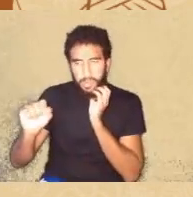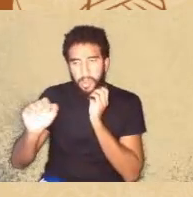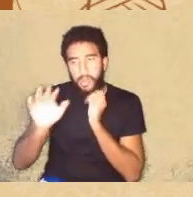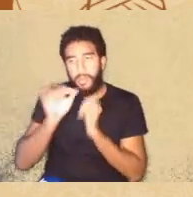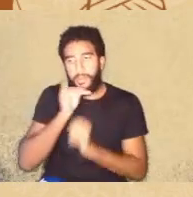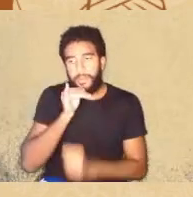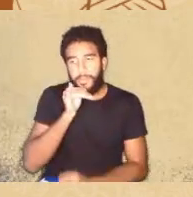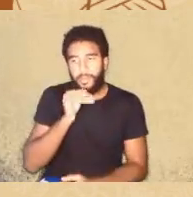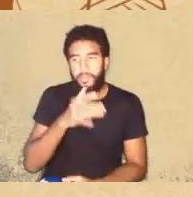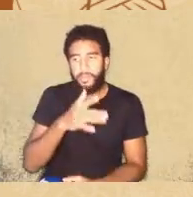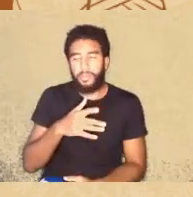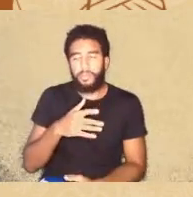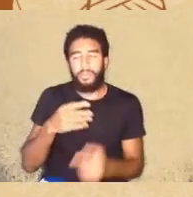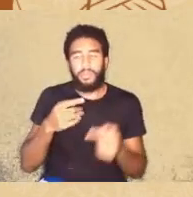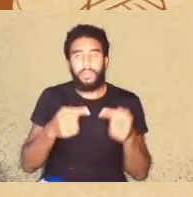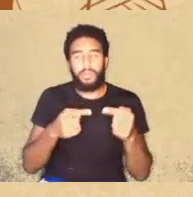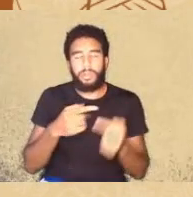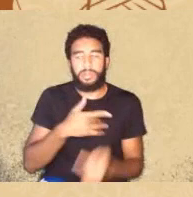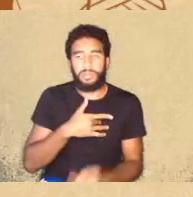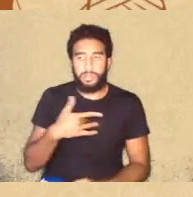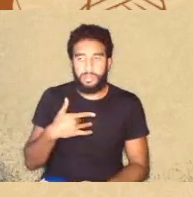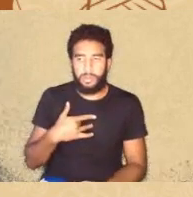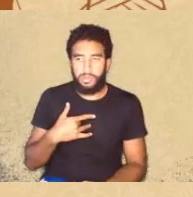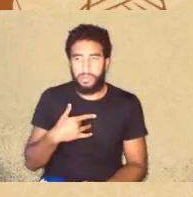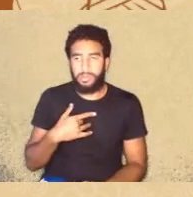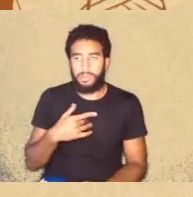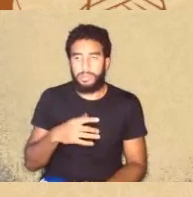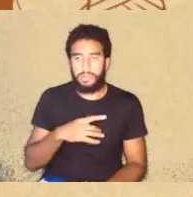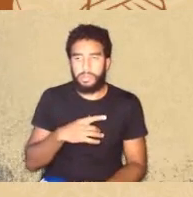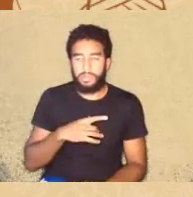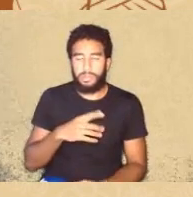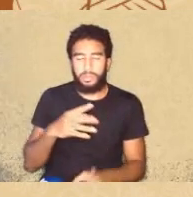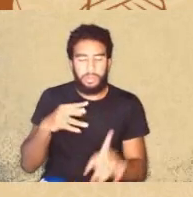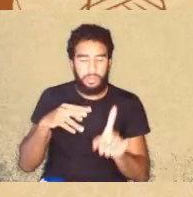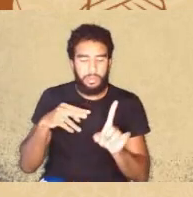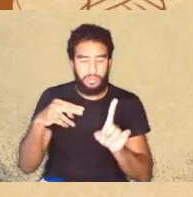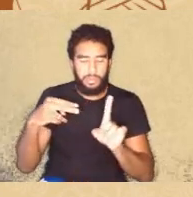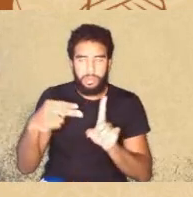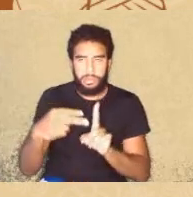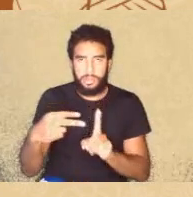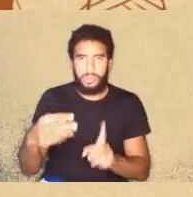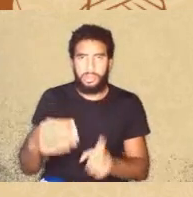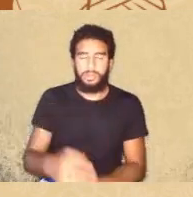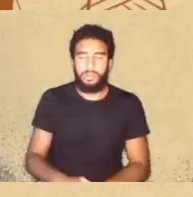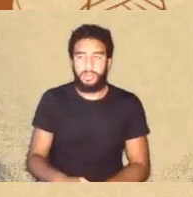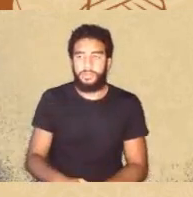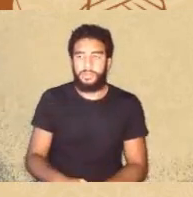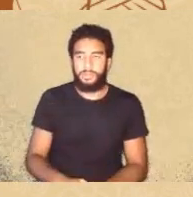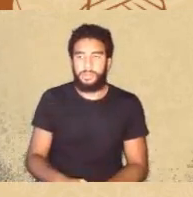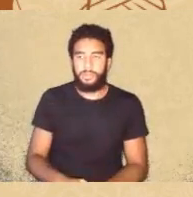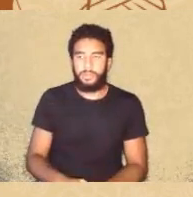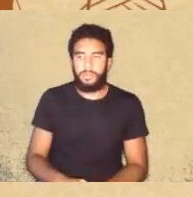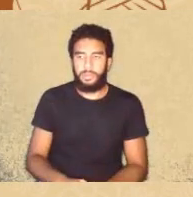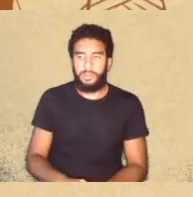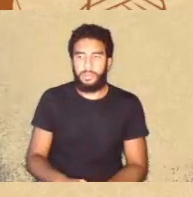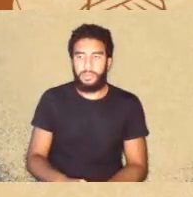do HIV/AIDS, aí ainda tinha essa perspectiva muito de que a lésbica não pega AIDS,